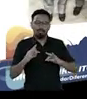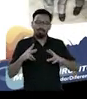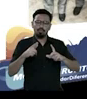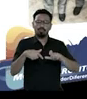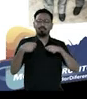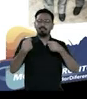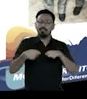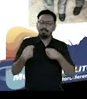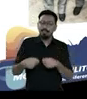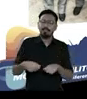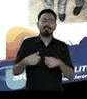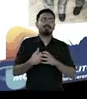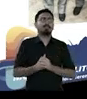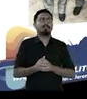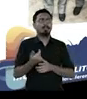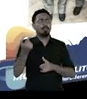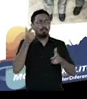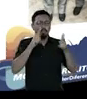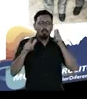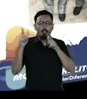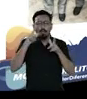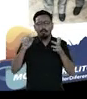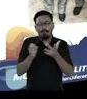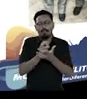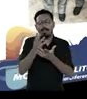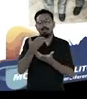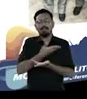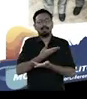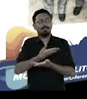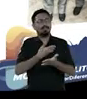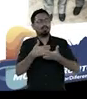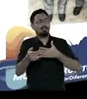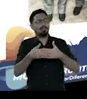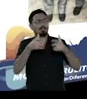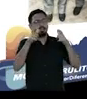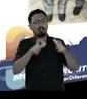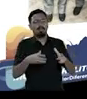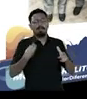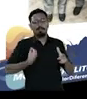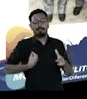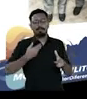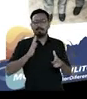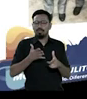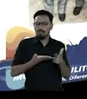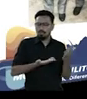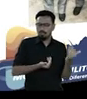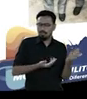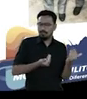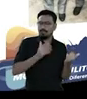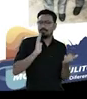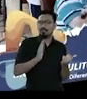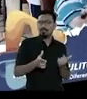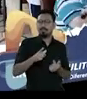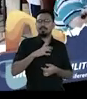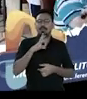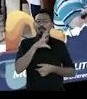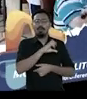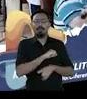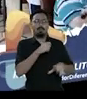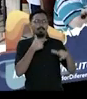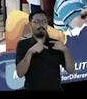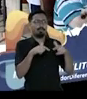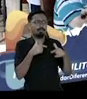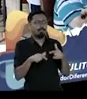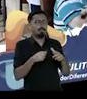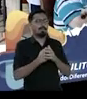de seu auxílio, conquistando muitos amigos por onde passava. Desde muito jovem, nutria paixão pelo seu trabalho